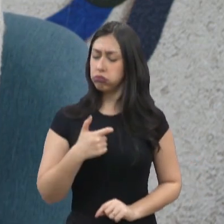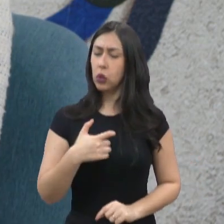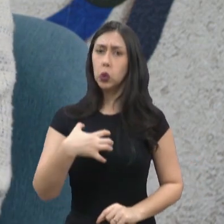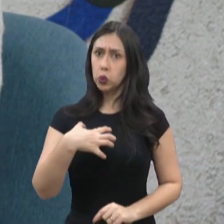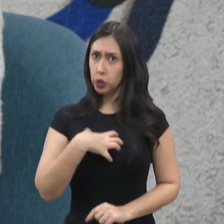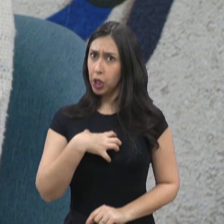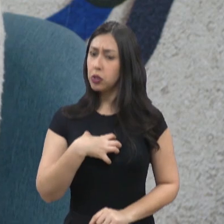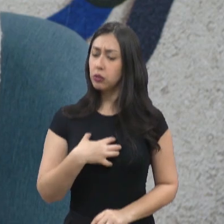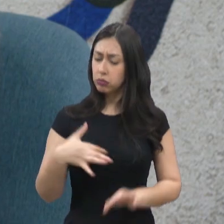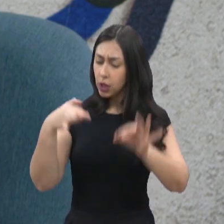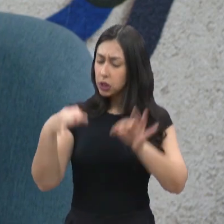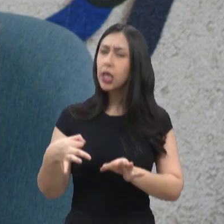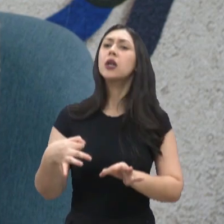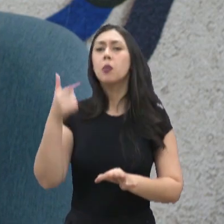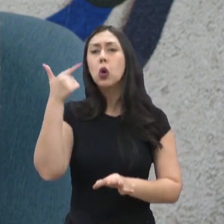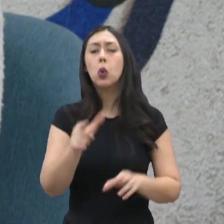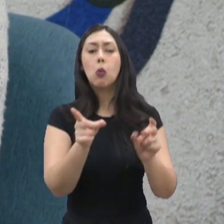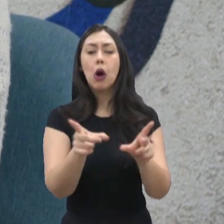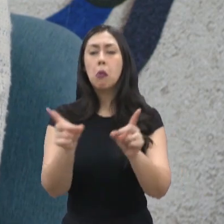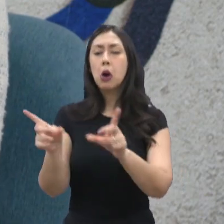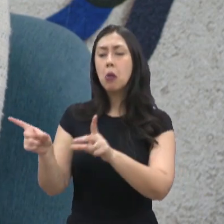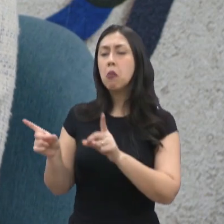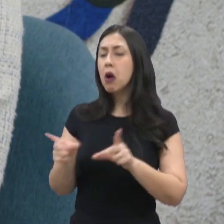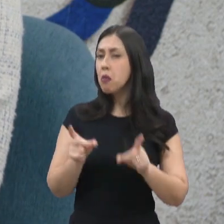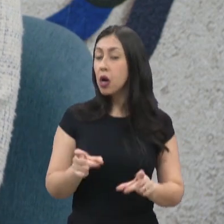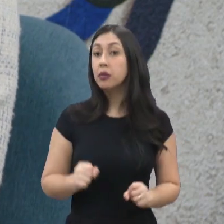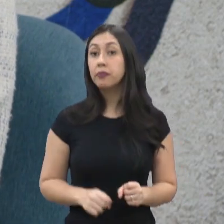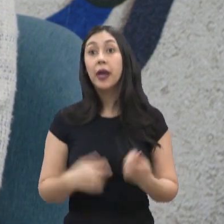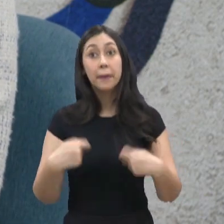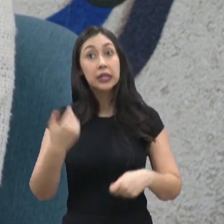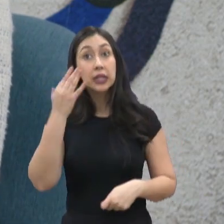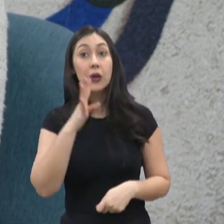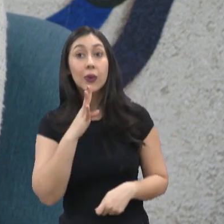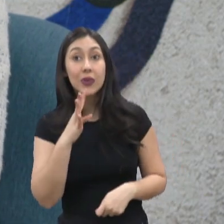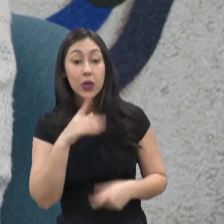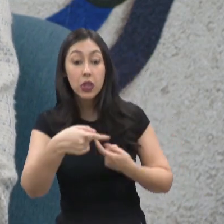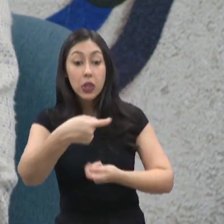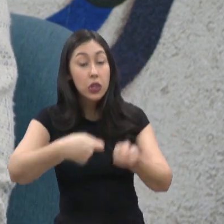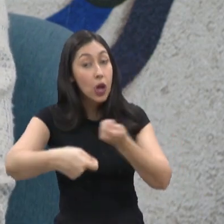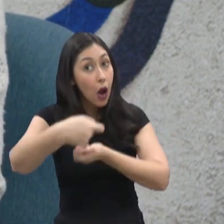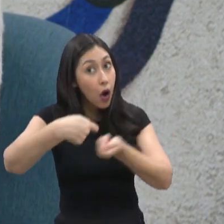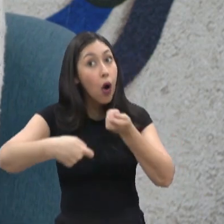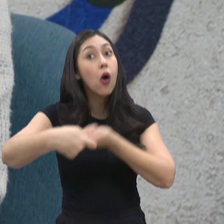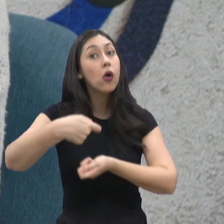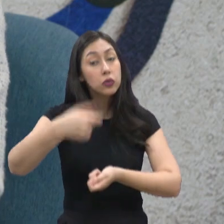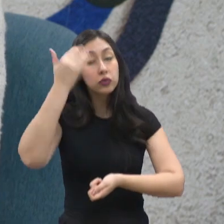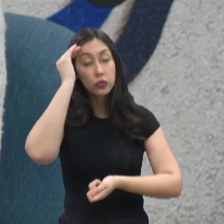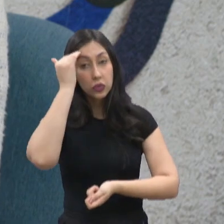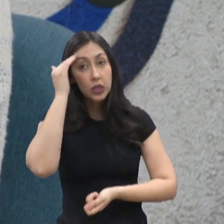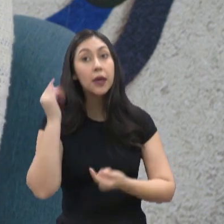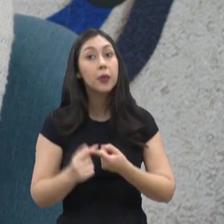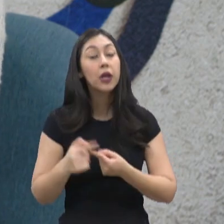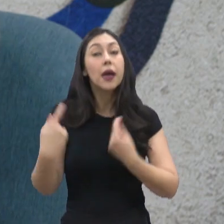de vendas dentro da tua operação como personal. Você precisa entender de finanças, porque você vai ter que trabalhar aí no seu mês